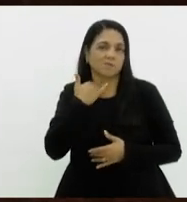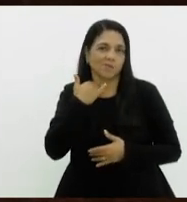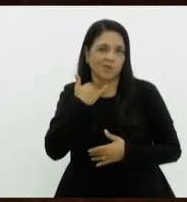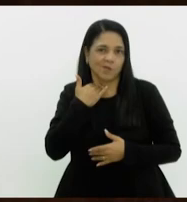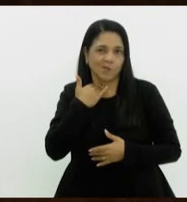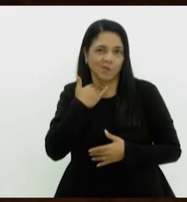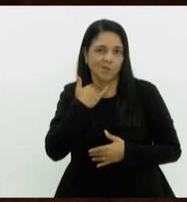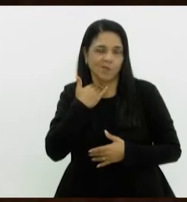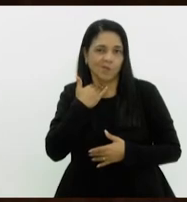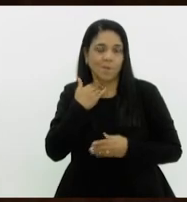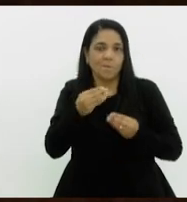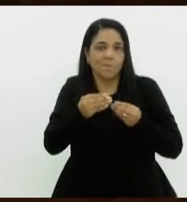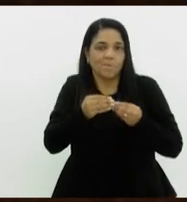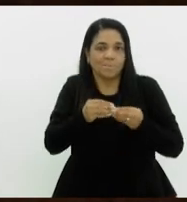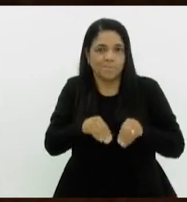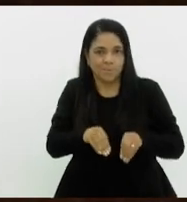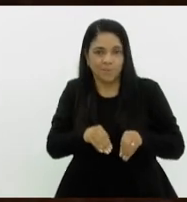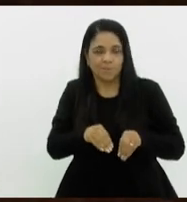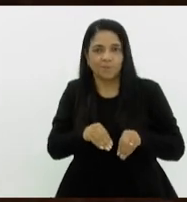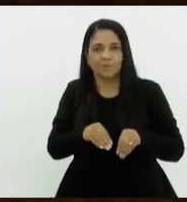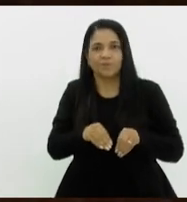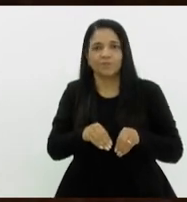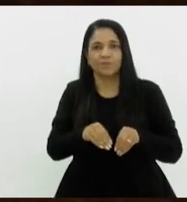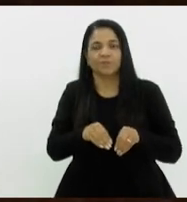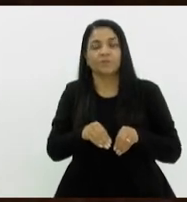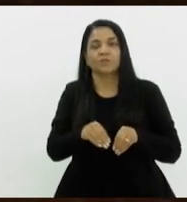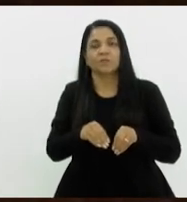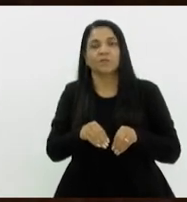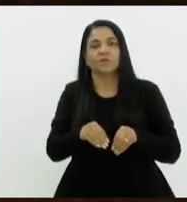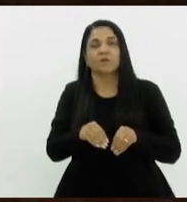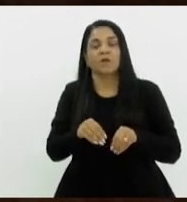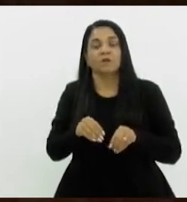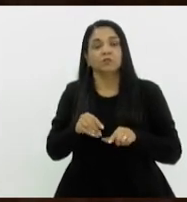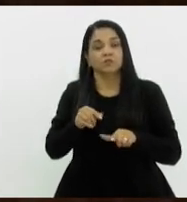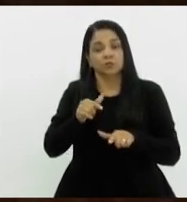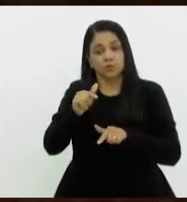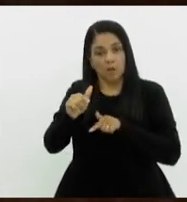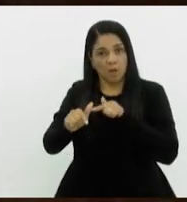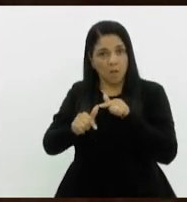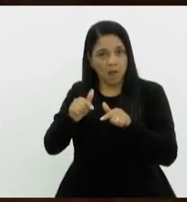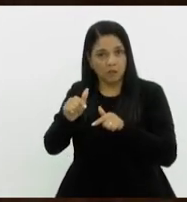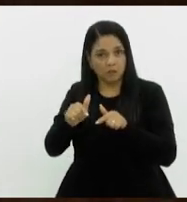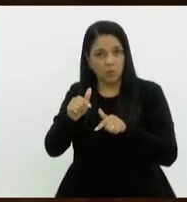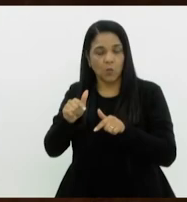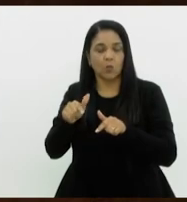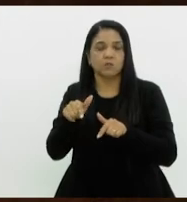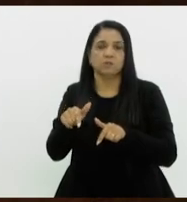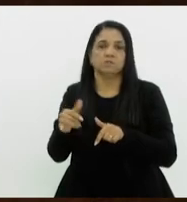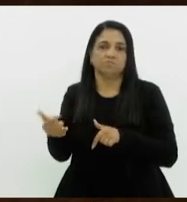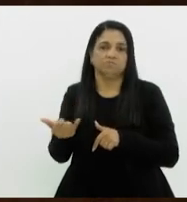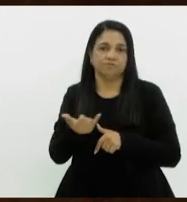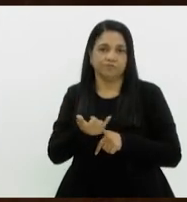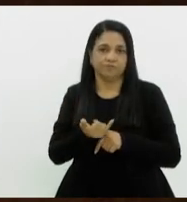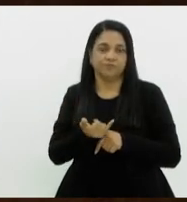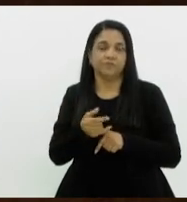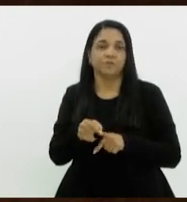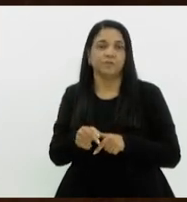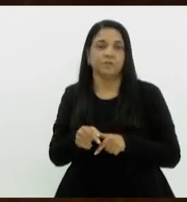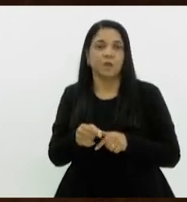bancárias afeta, presidenta, segundo os próprios trabalhadores, não é, das agências bancárias,